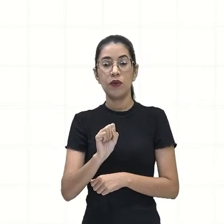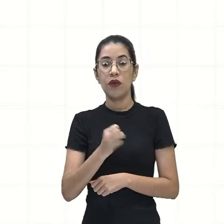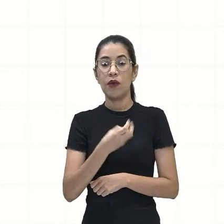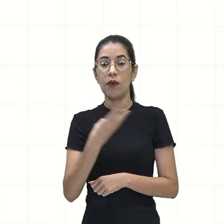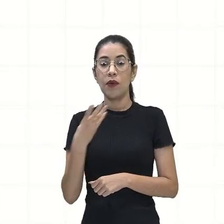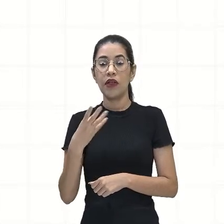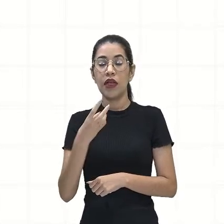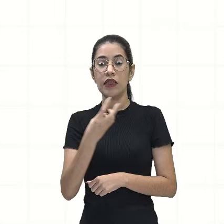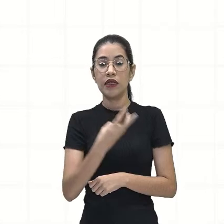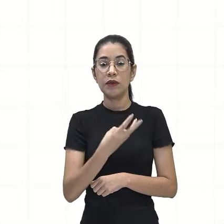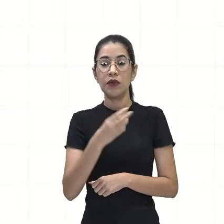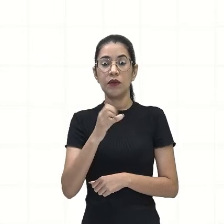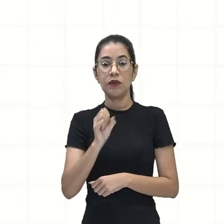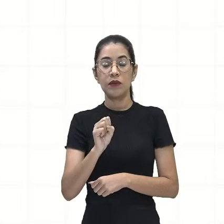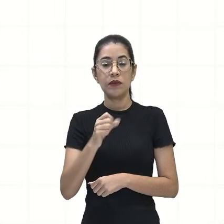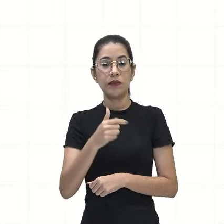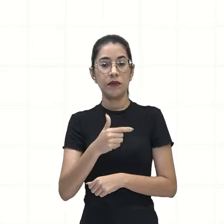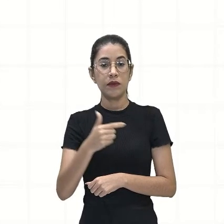caso, foi para